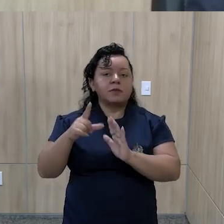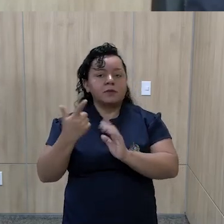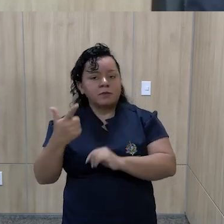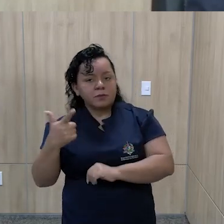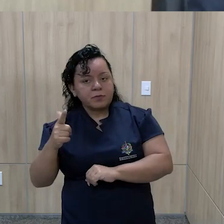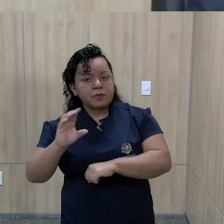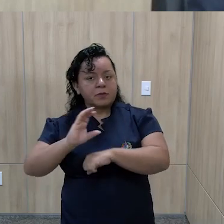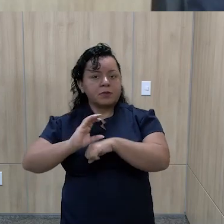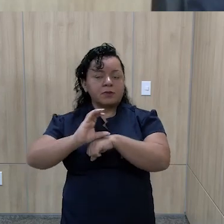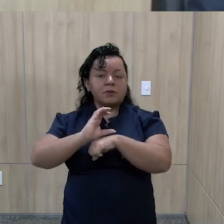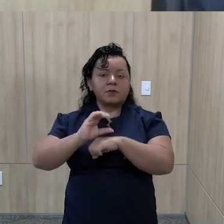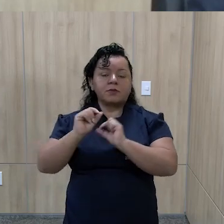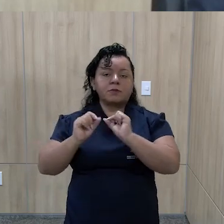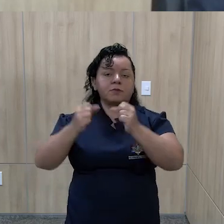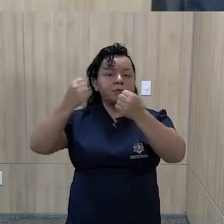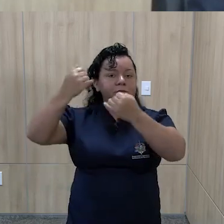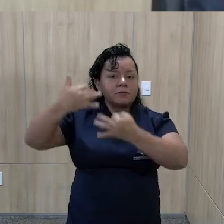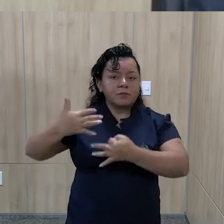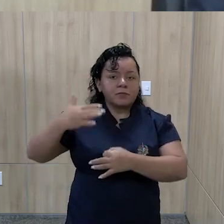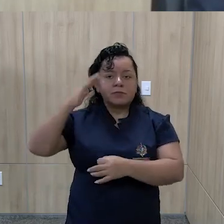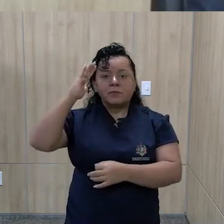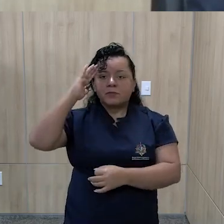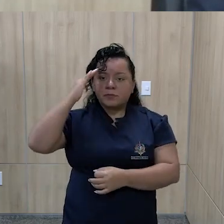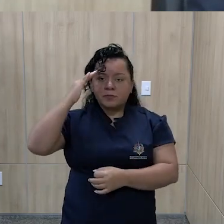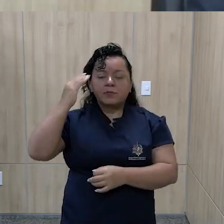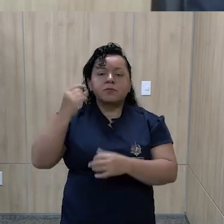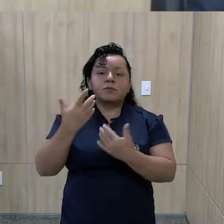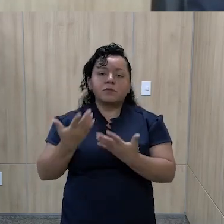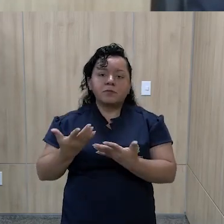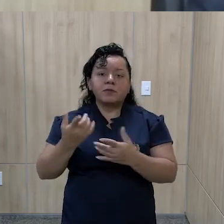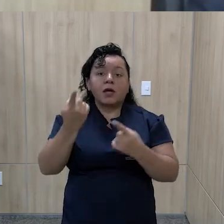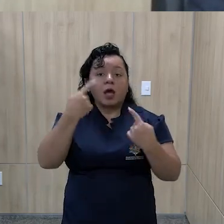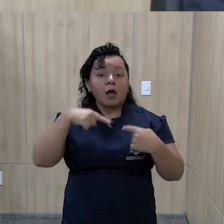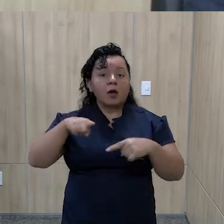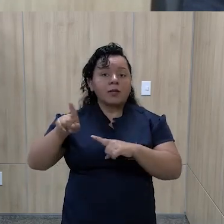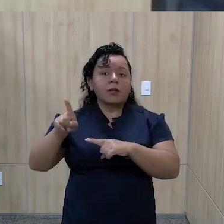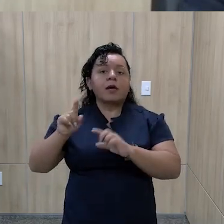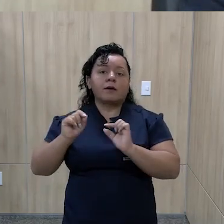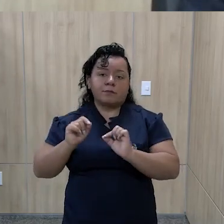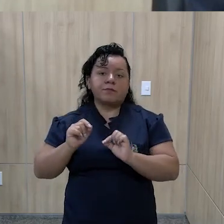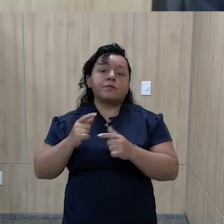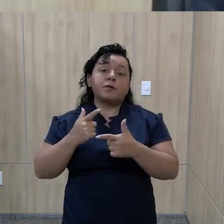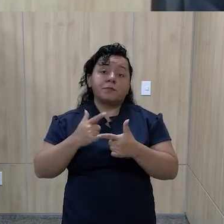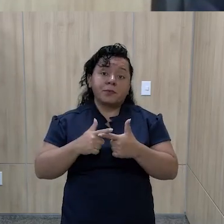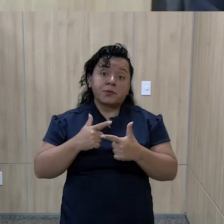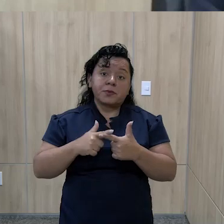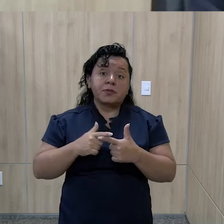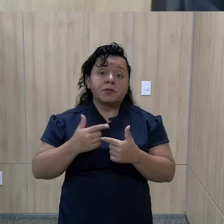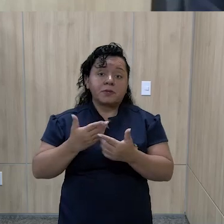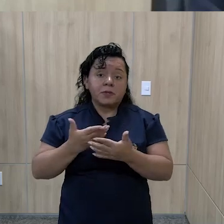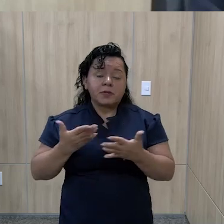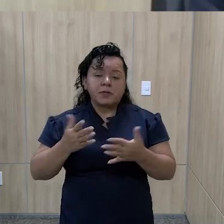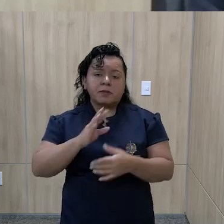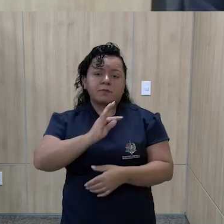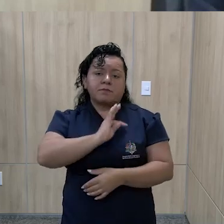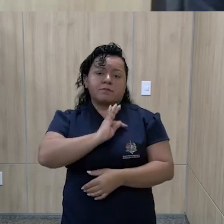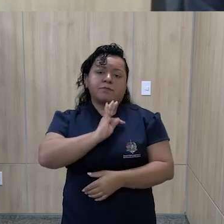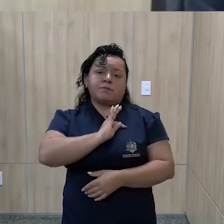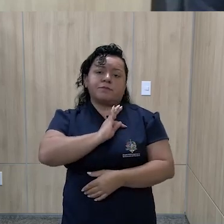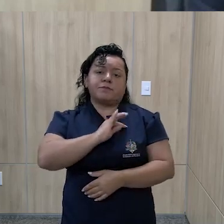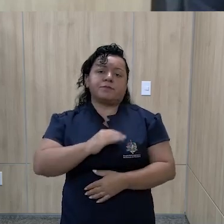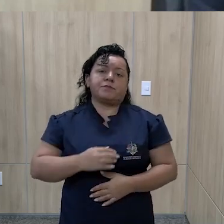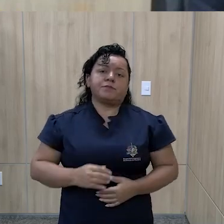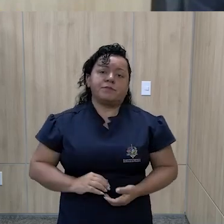propositura razão pela qual então o presidente finalizando aí a minha explicação meu voto é contrário meramente por questões